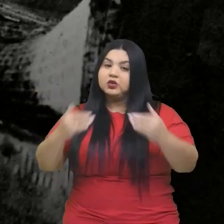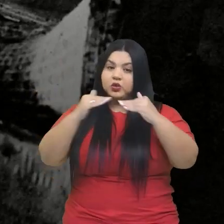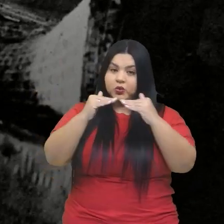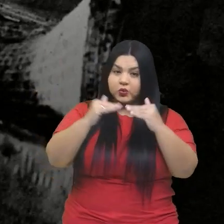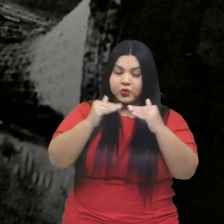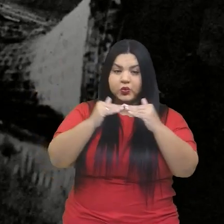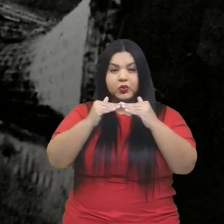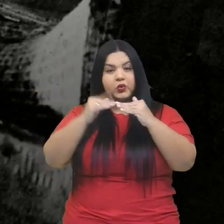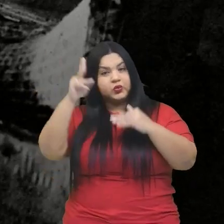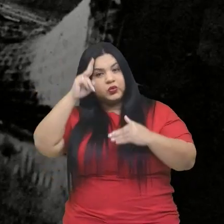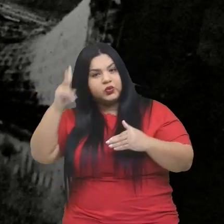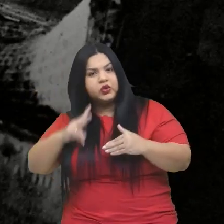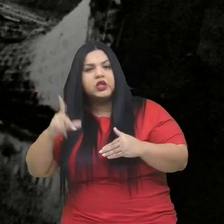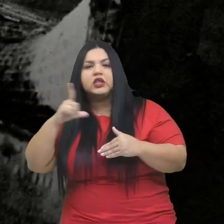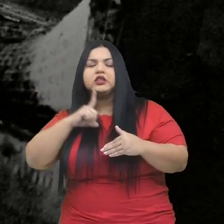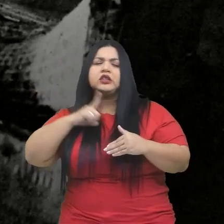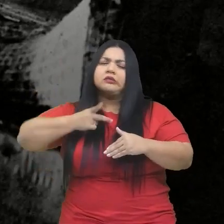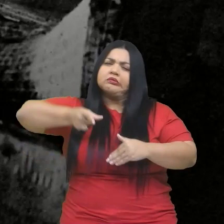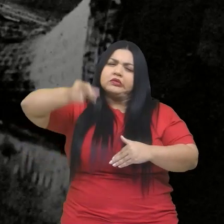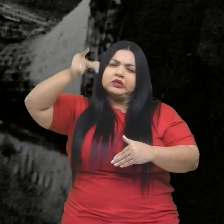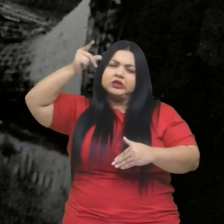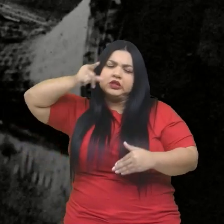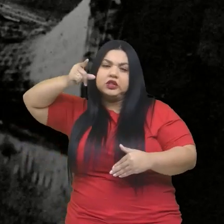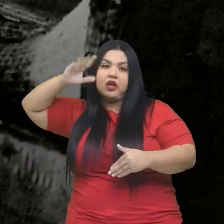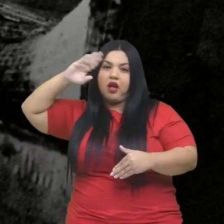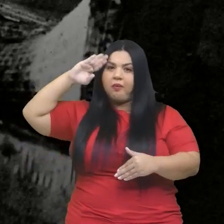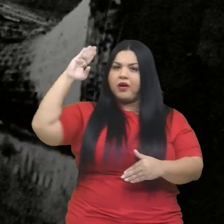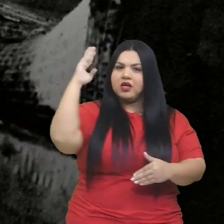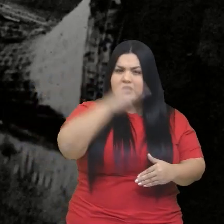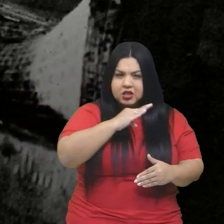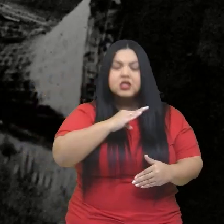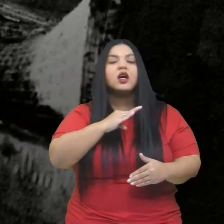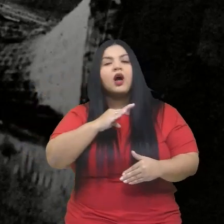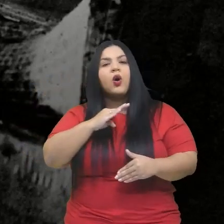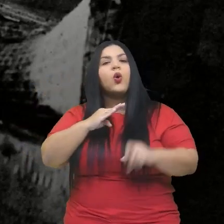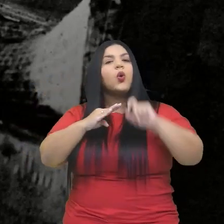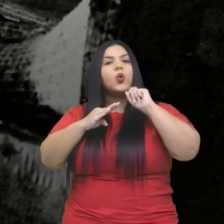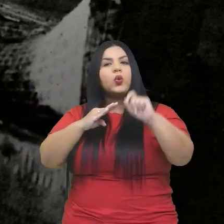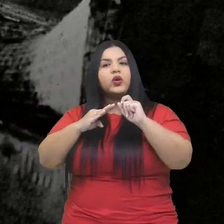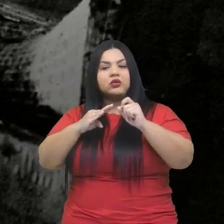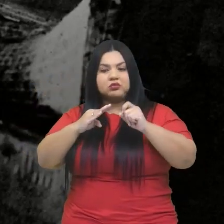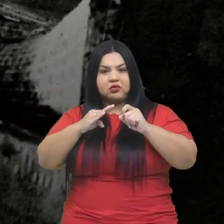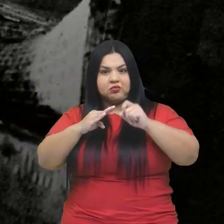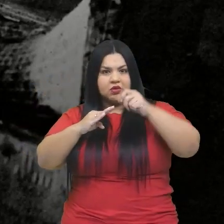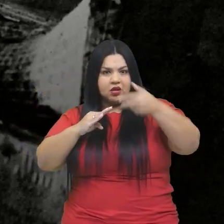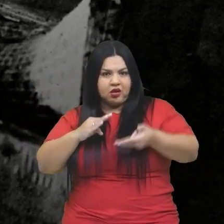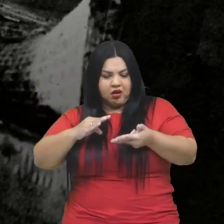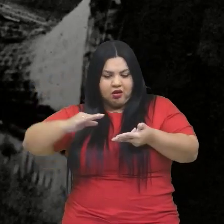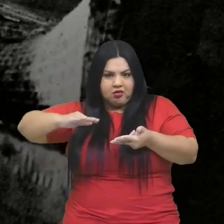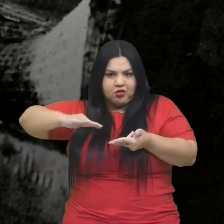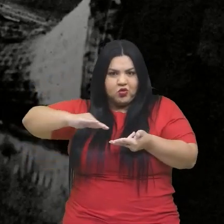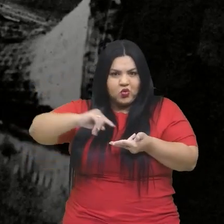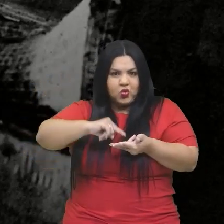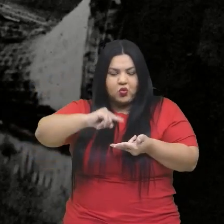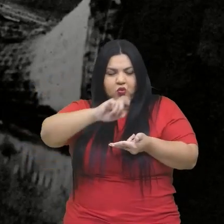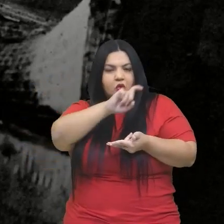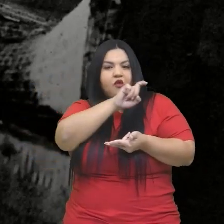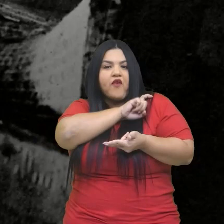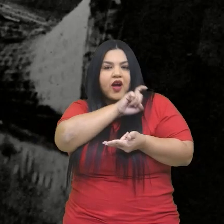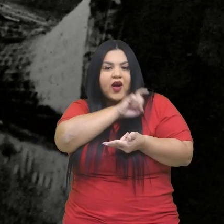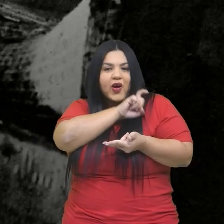existe uma antiga maldição associada às múmias e tumbas dos faraós egípcios. Disse que